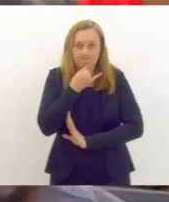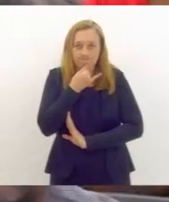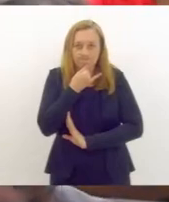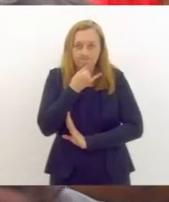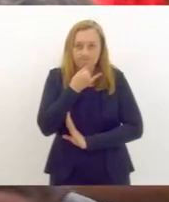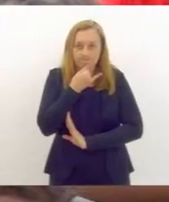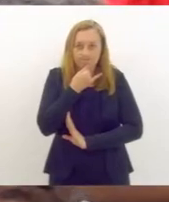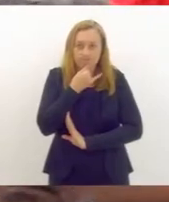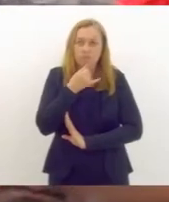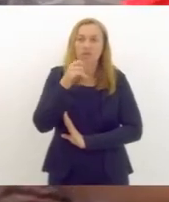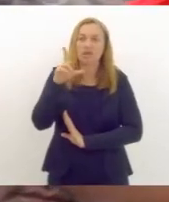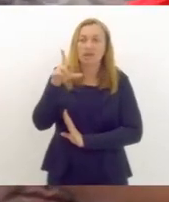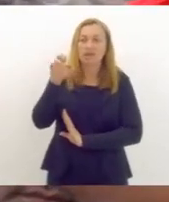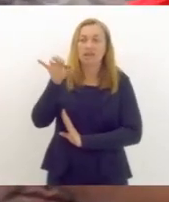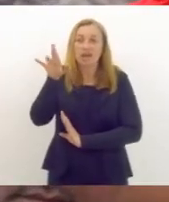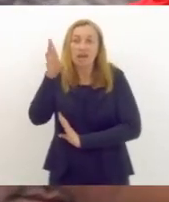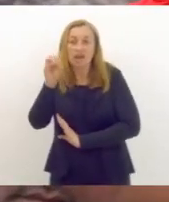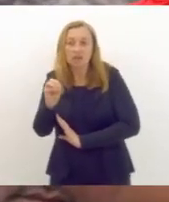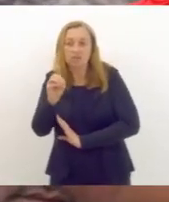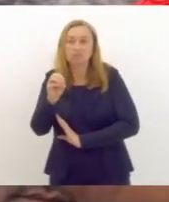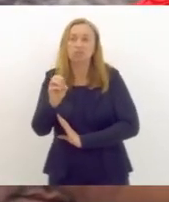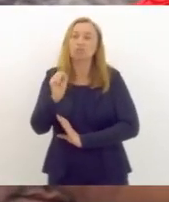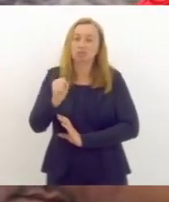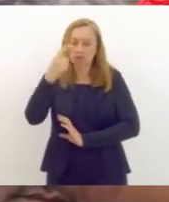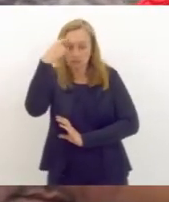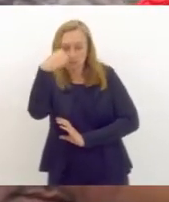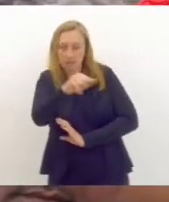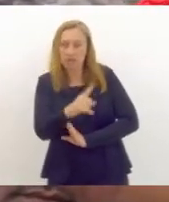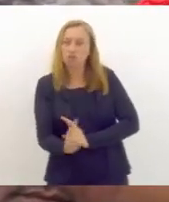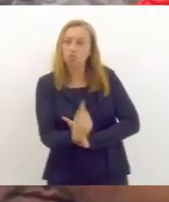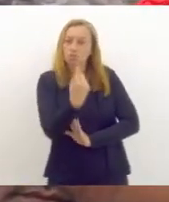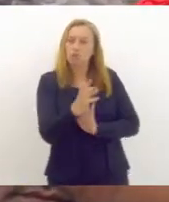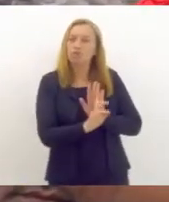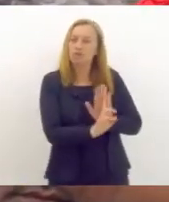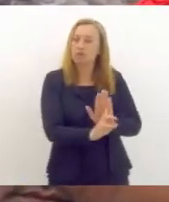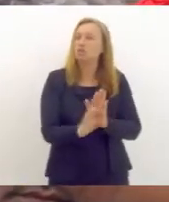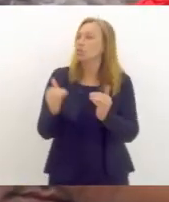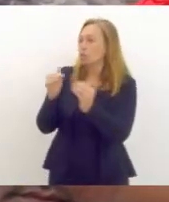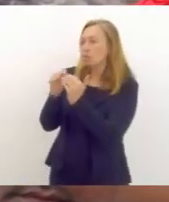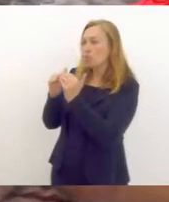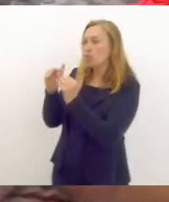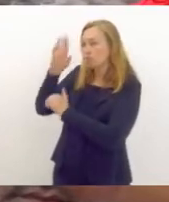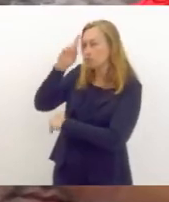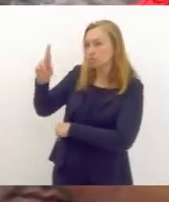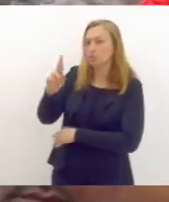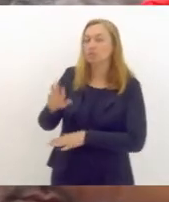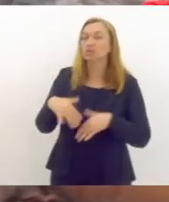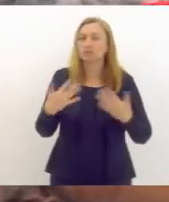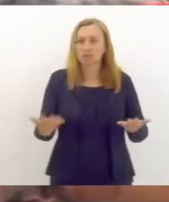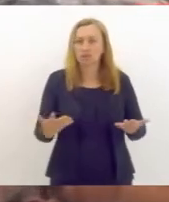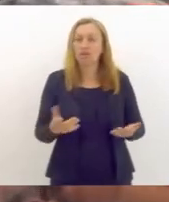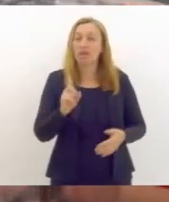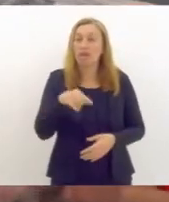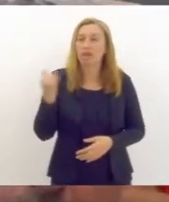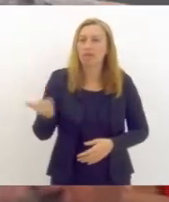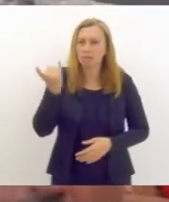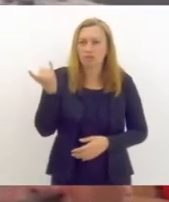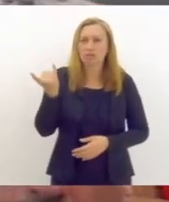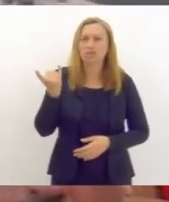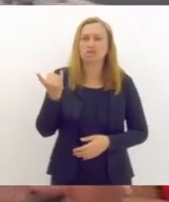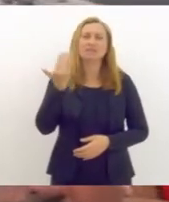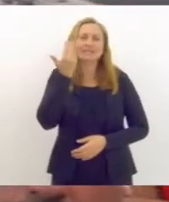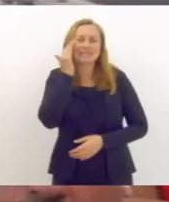postura do Leandro Monteiro e não mandar um representante concordo e faço minhas as suas palavras diante disso é importante a gente